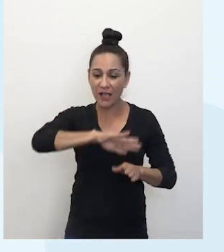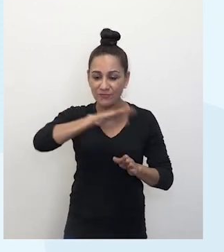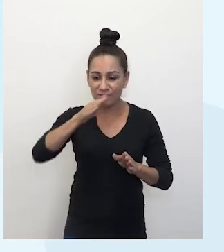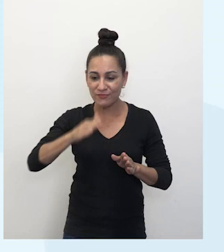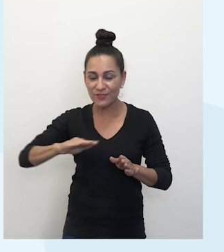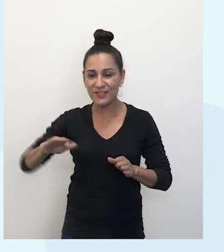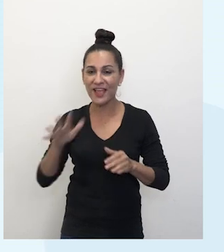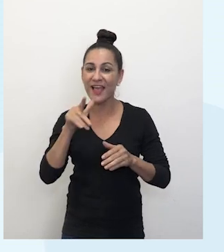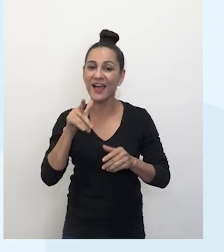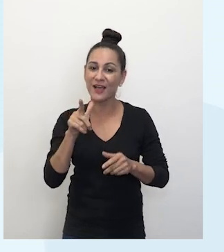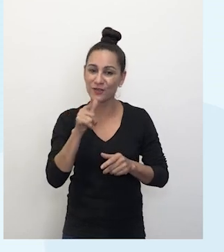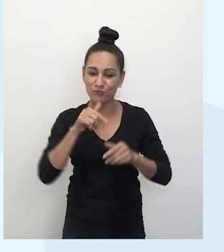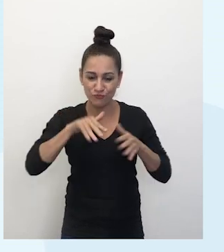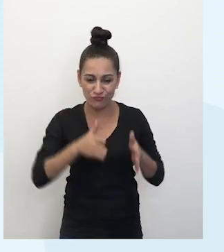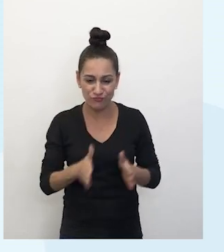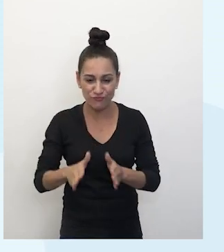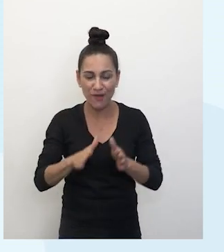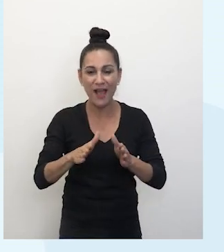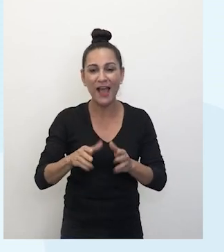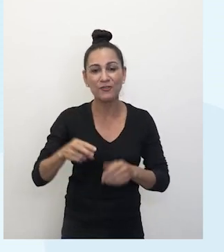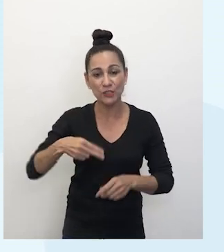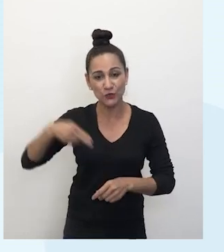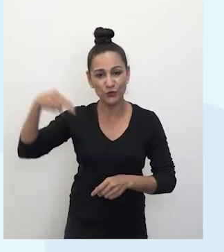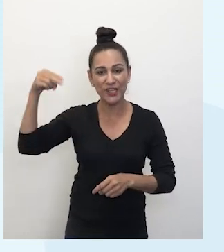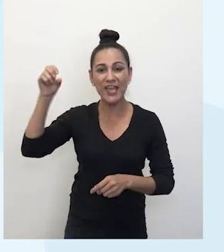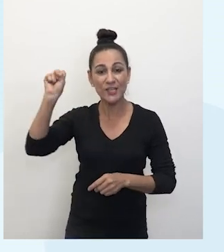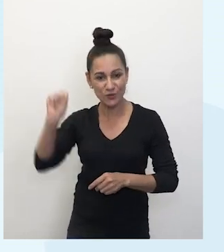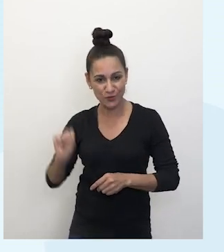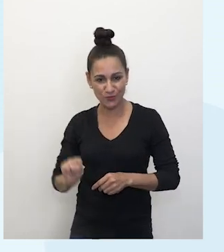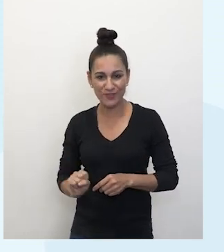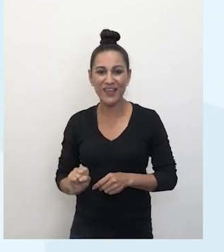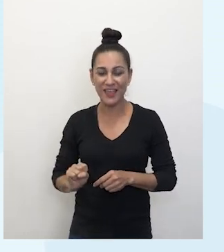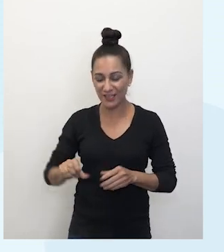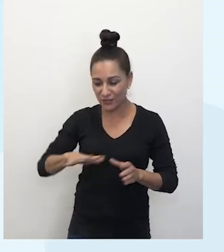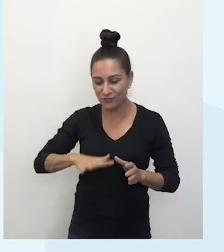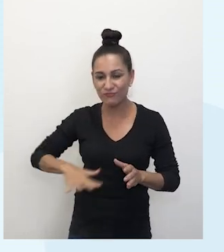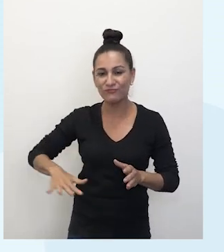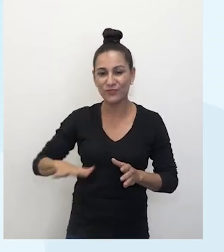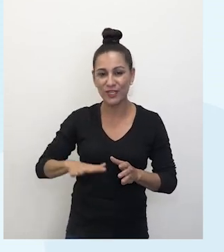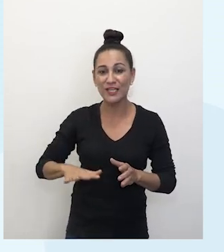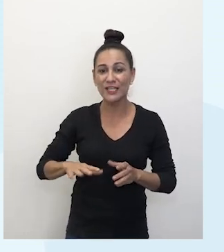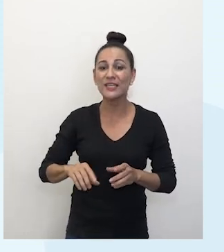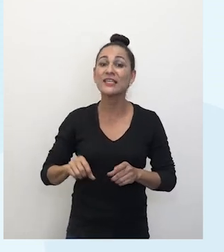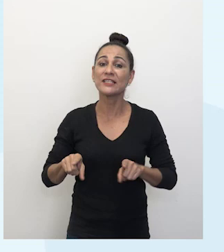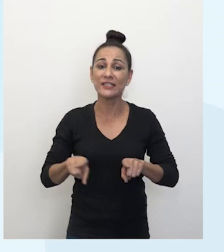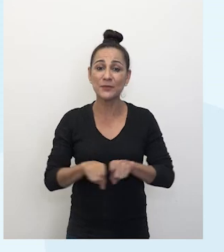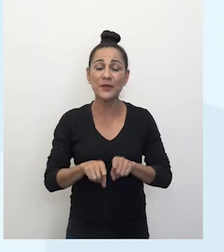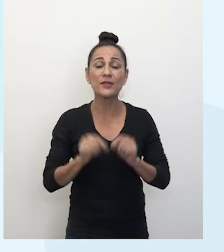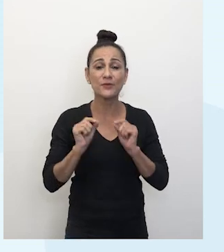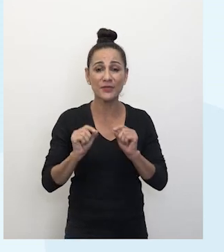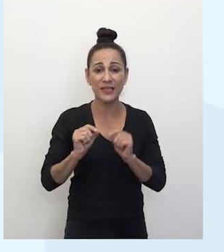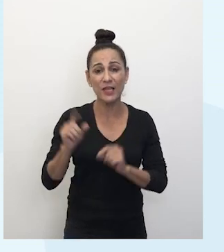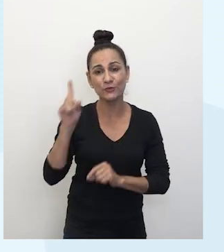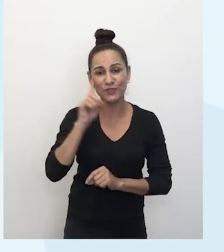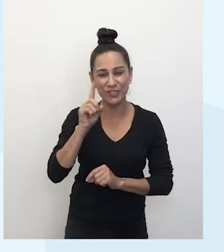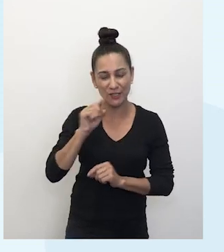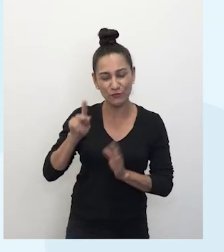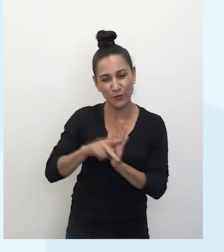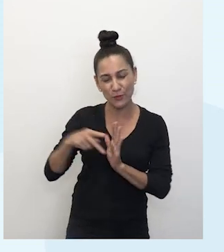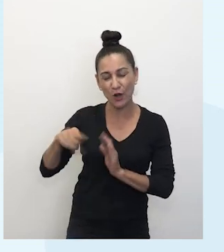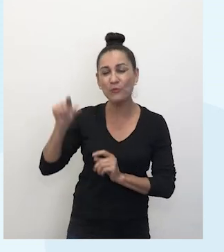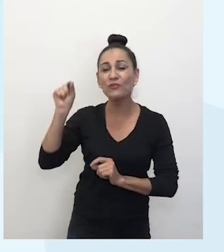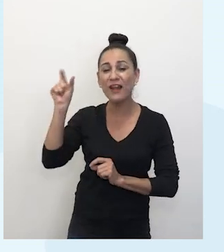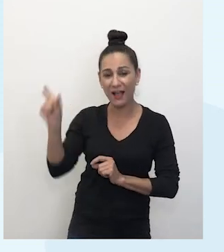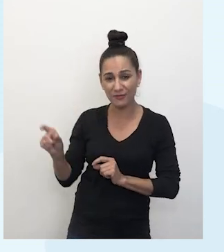é que vai abranger a região Nordeste a região Sudeste e a região sul e nós temos também nos Estados Unidos lá